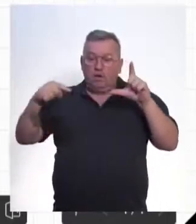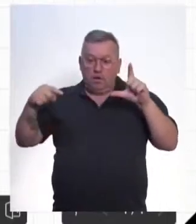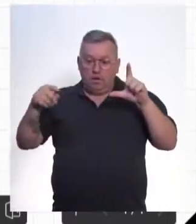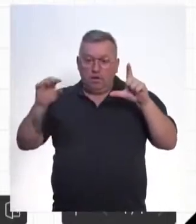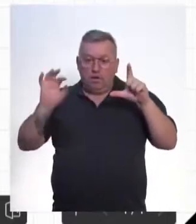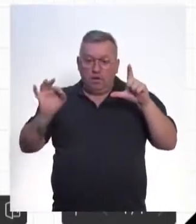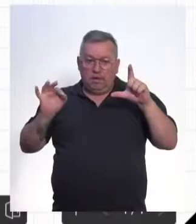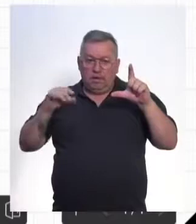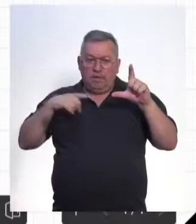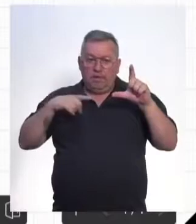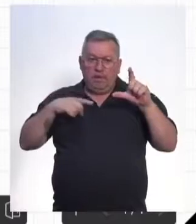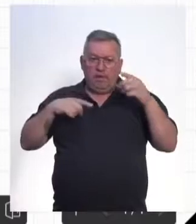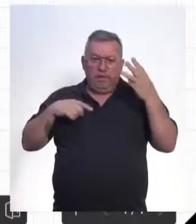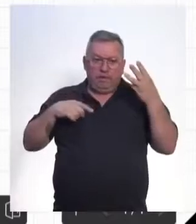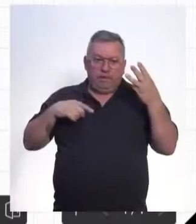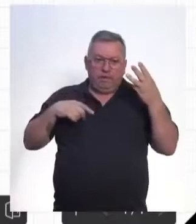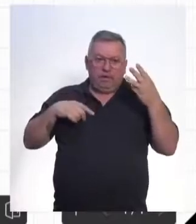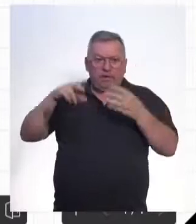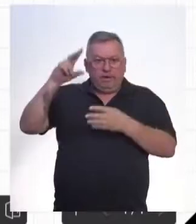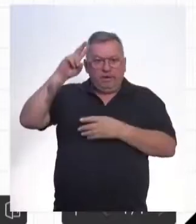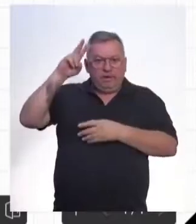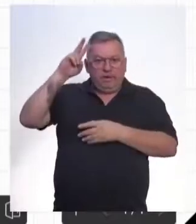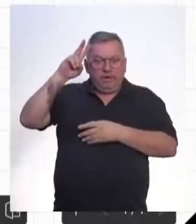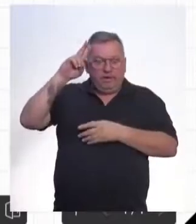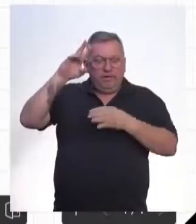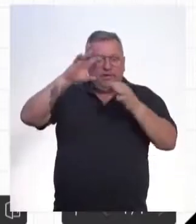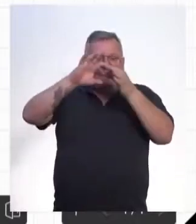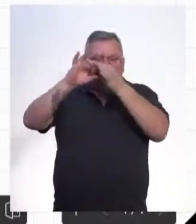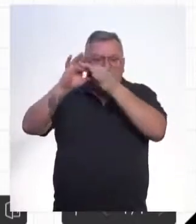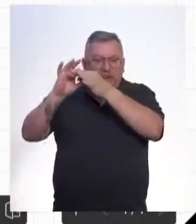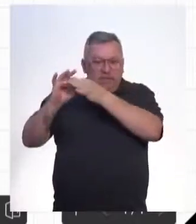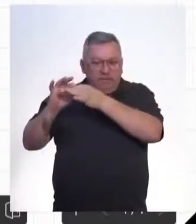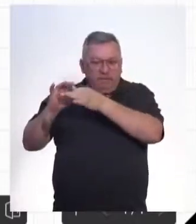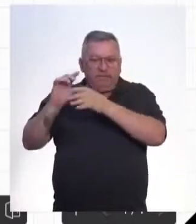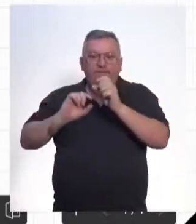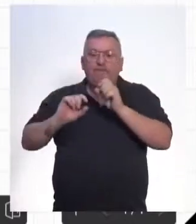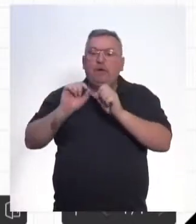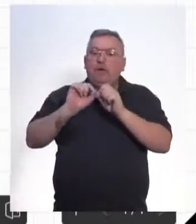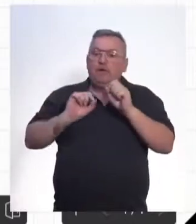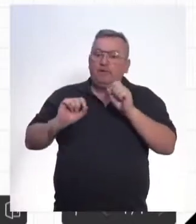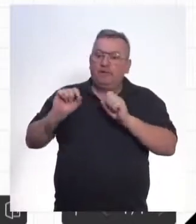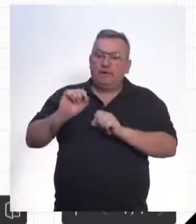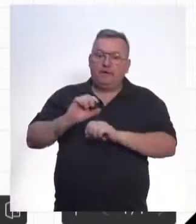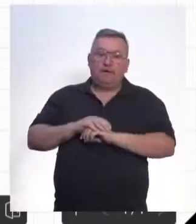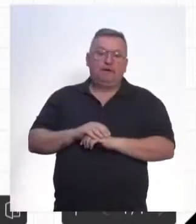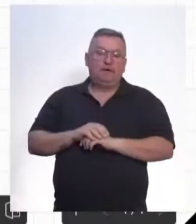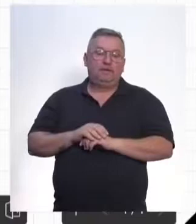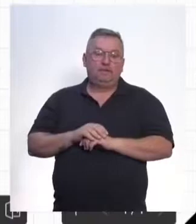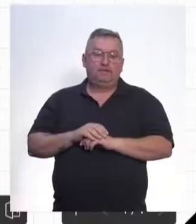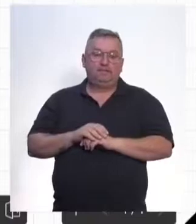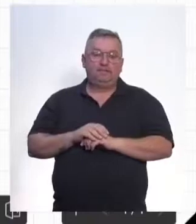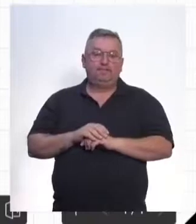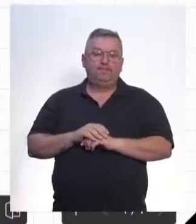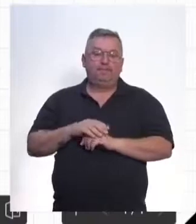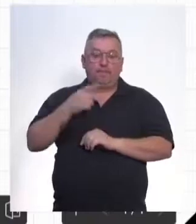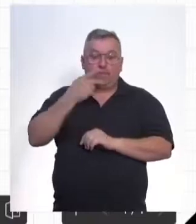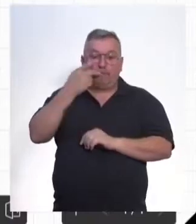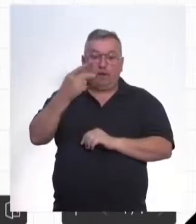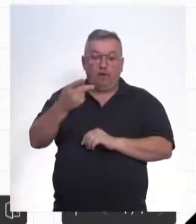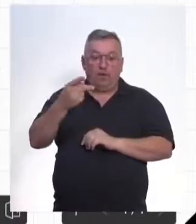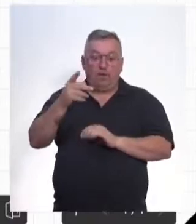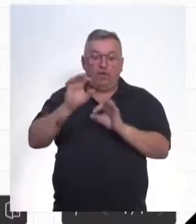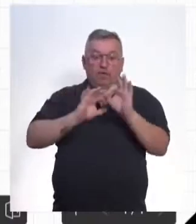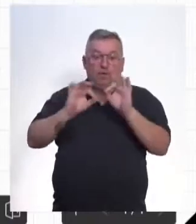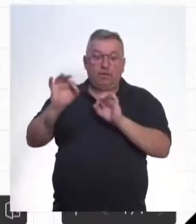correto? Estamos trazendo 3, que é para relembrar esse contexto. Então, o que eu faço? É aquilo que eu falo de montar